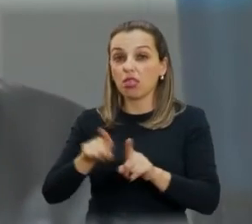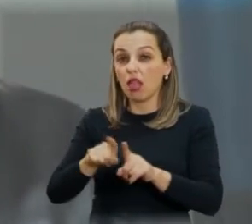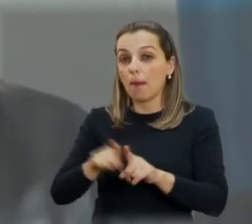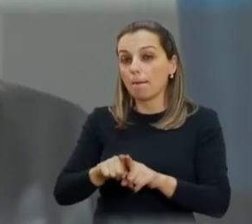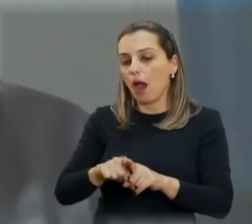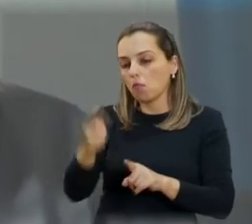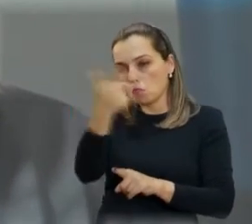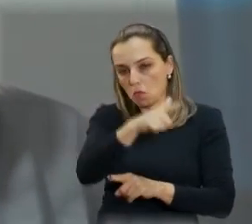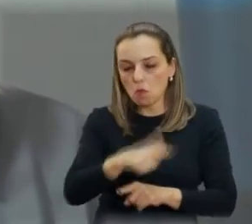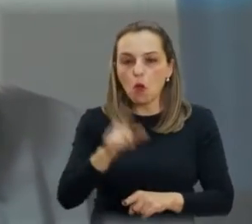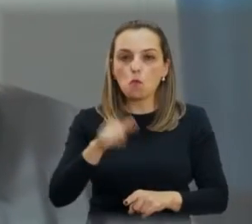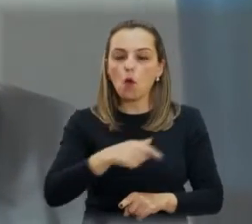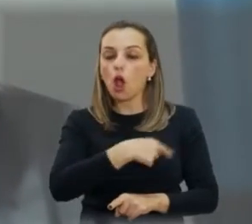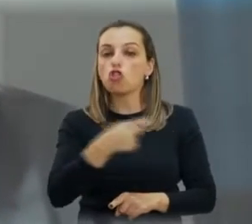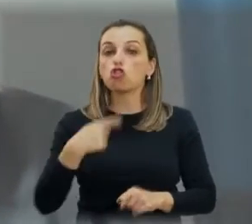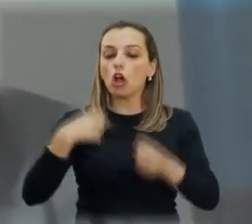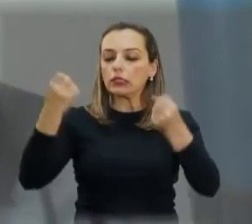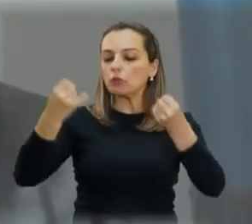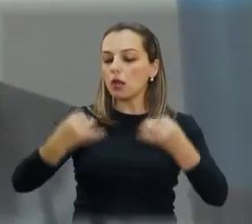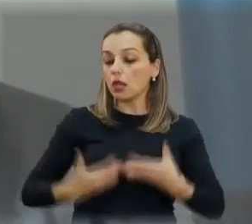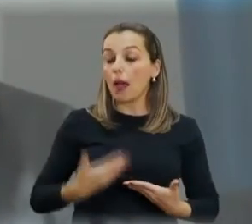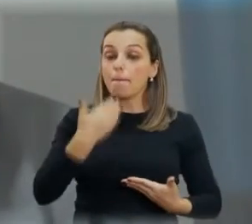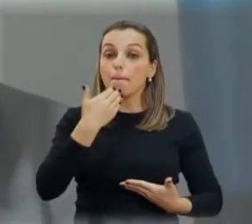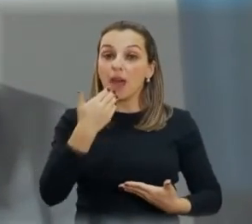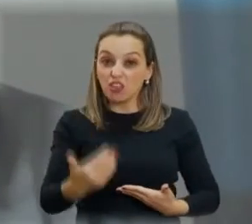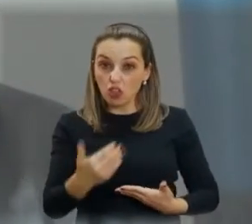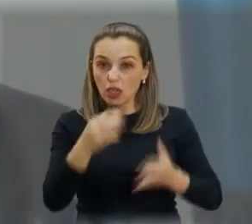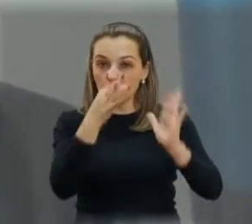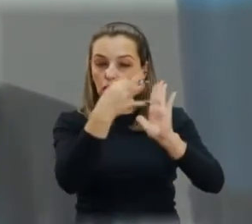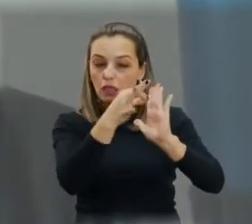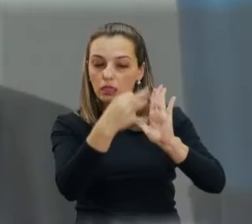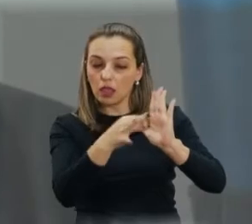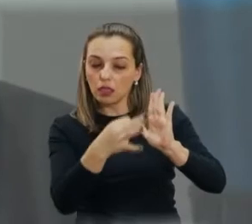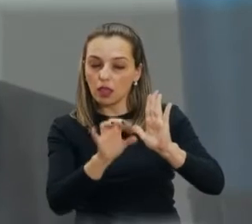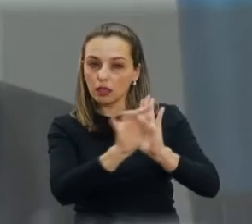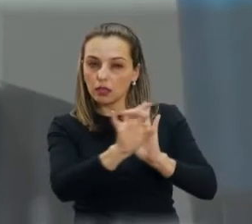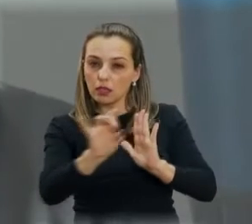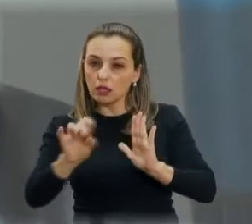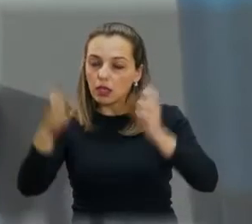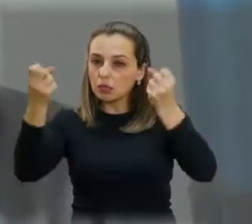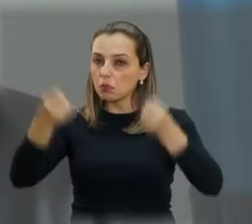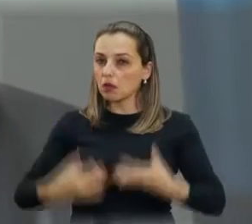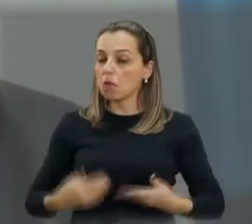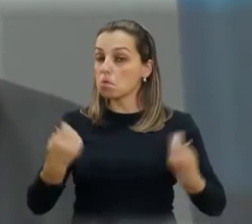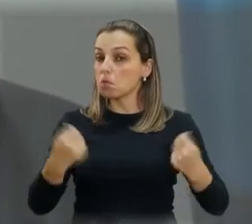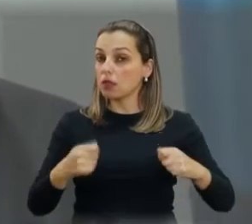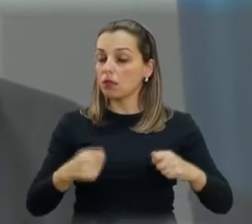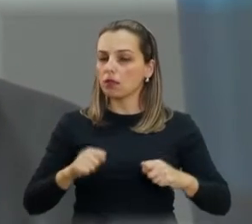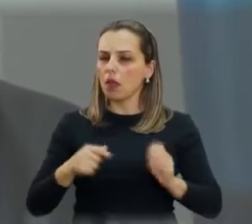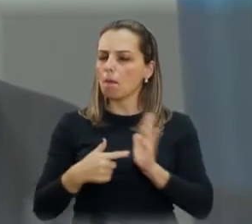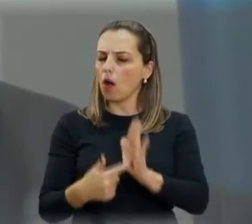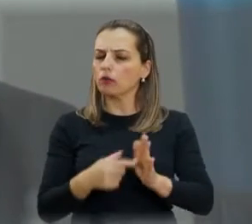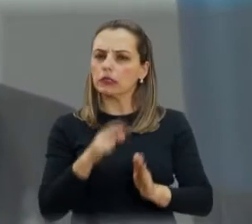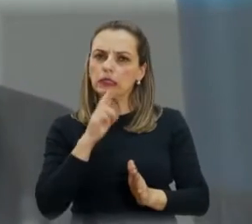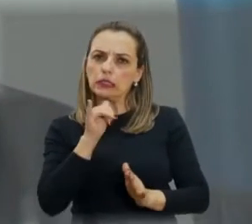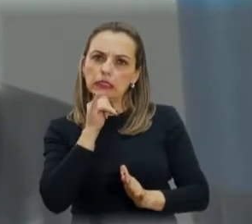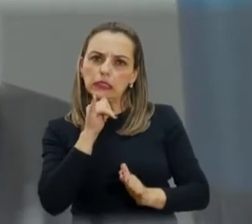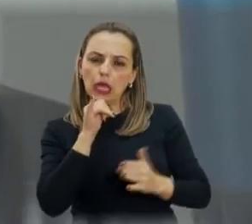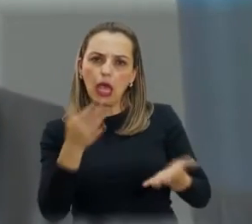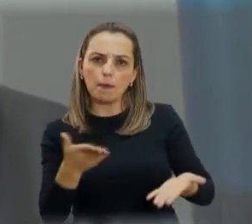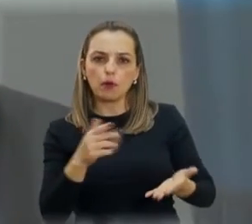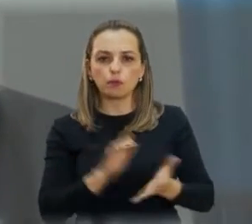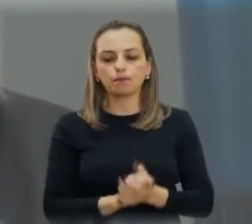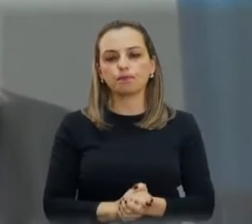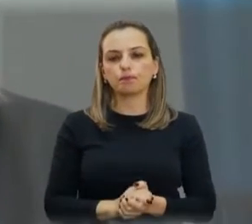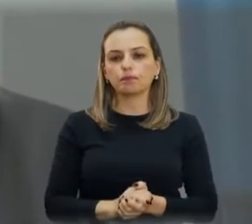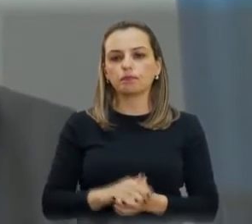que oportunamente vamos querer explicações detalhadas de cada um desses cargos. Só para ilustrar, reservando-me no direito